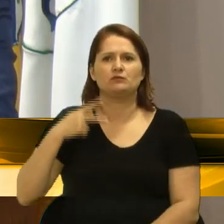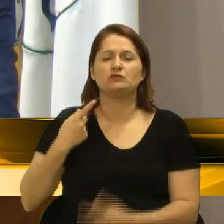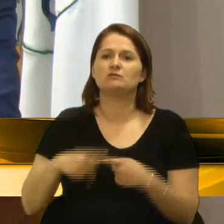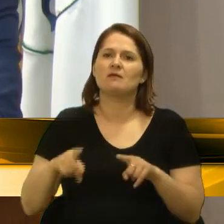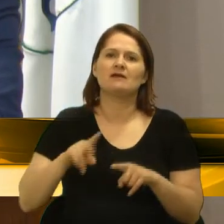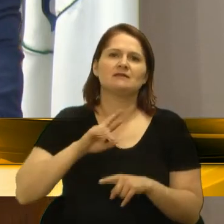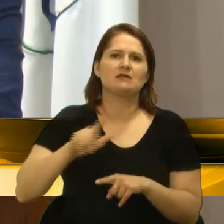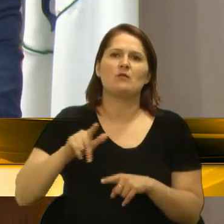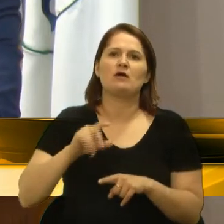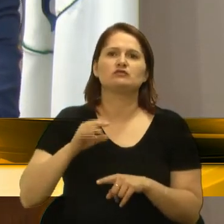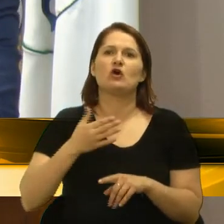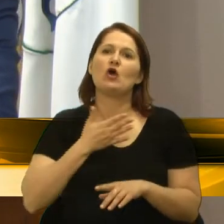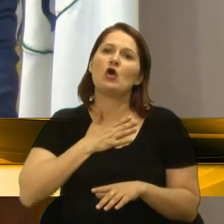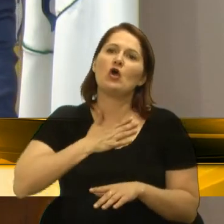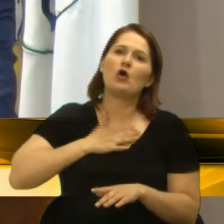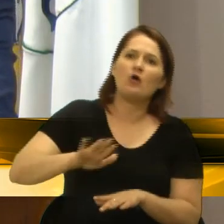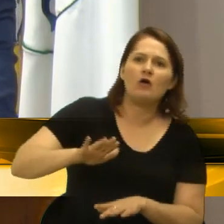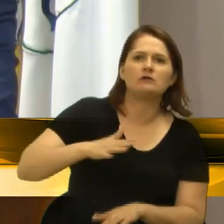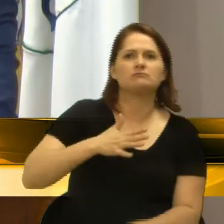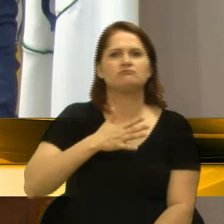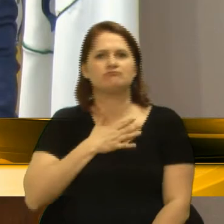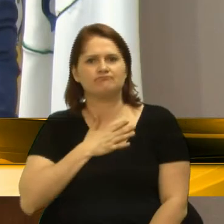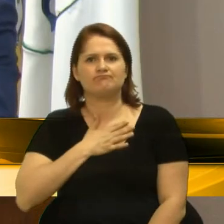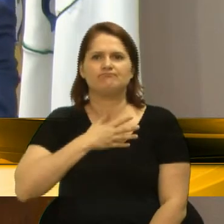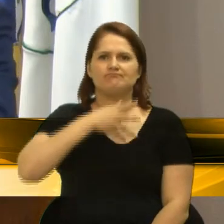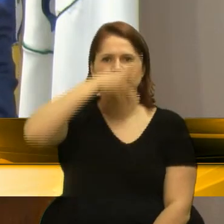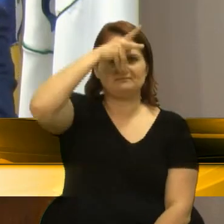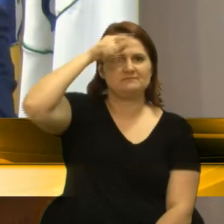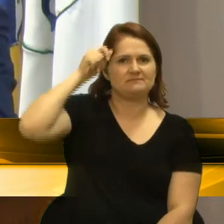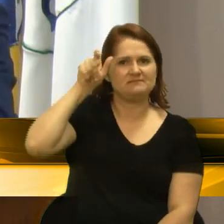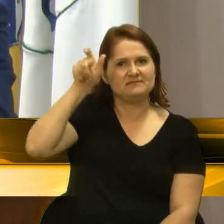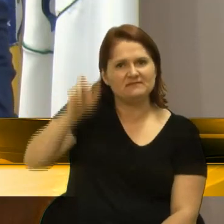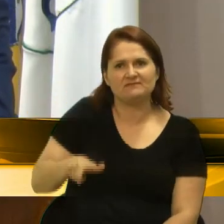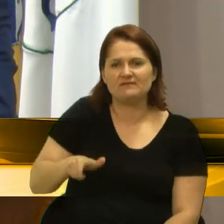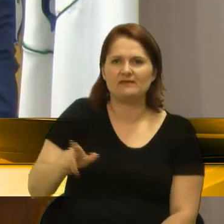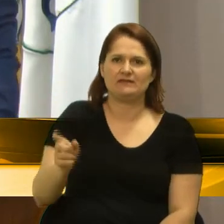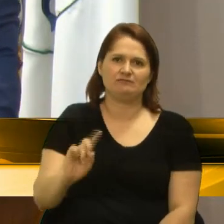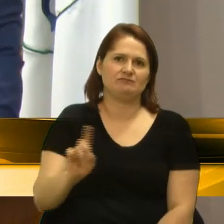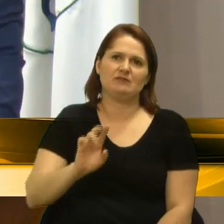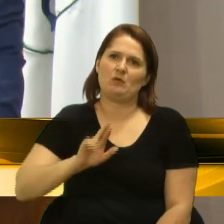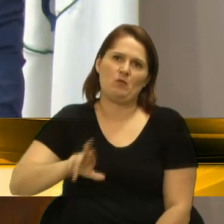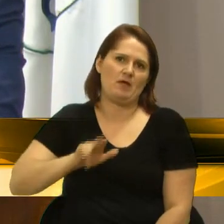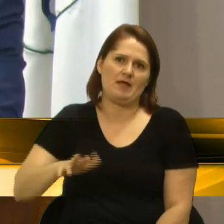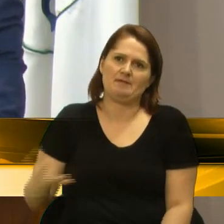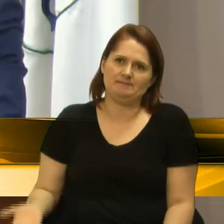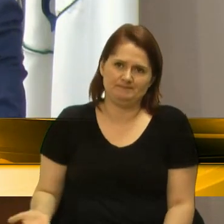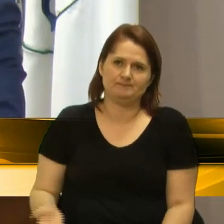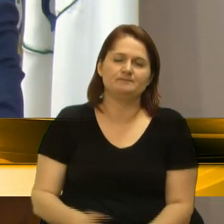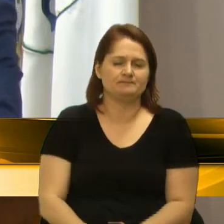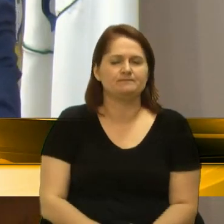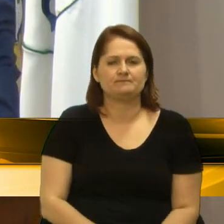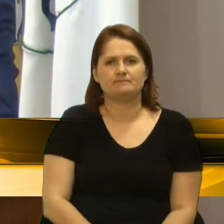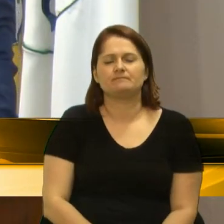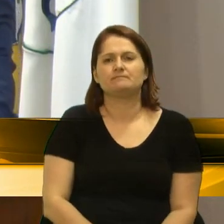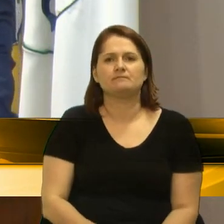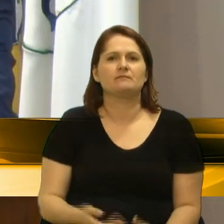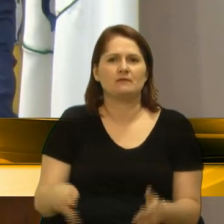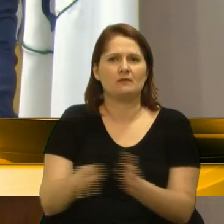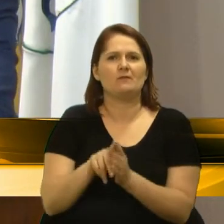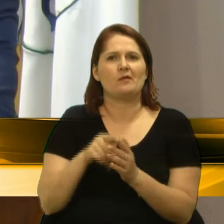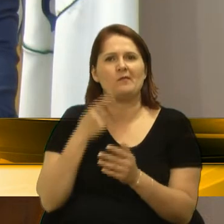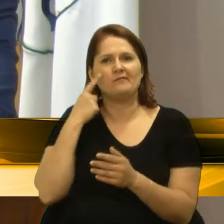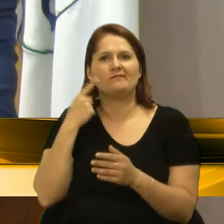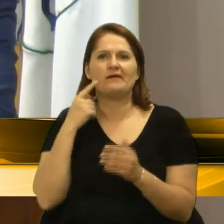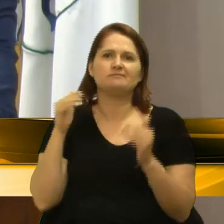prefeito municipal para obtenção de resultado diverso e transverso daquele oferecido pelas urnas. Agir